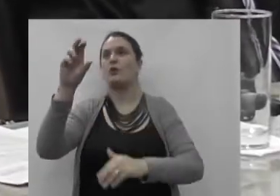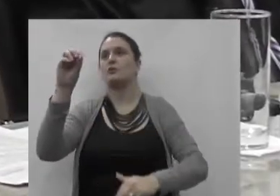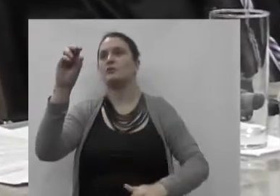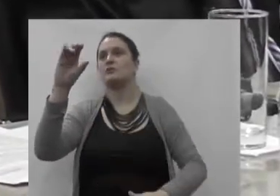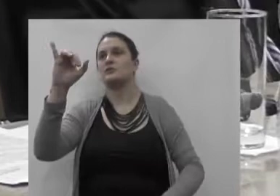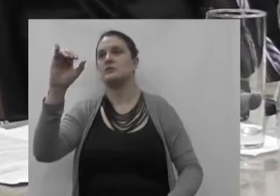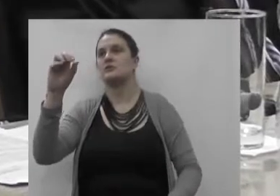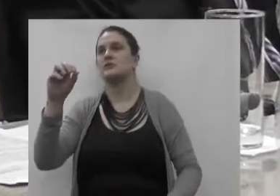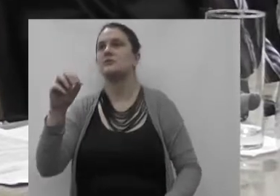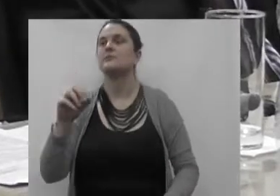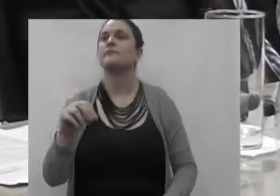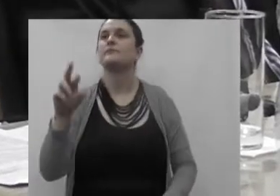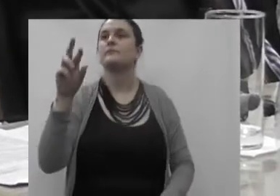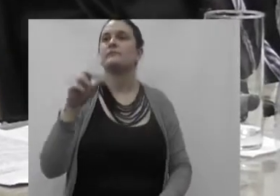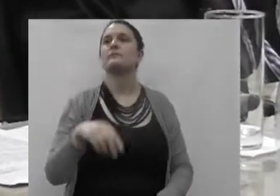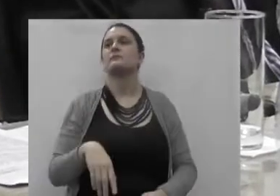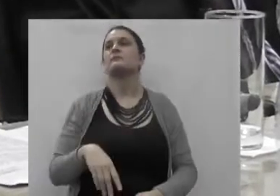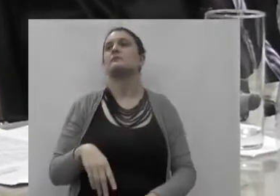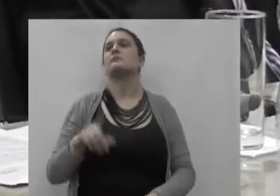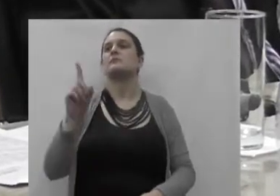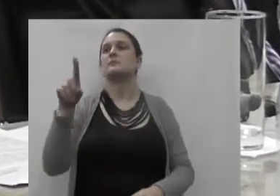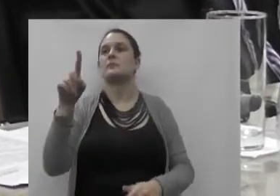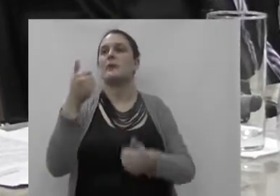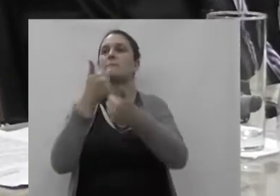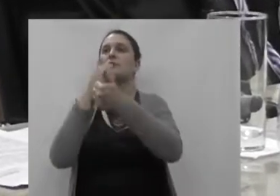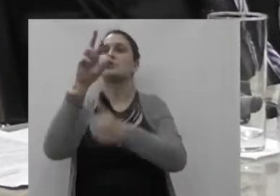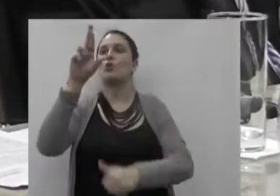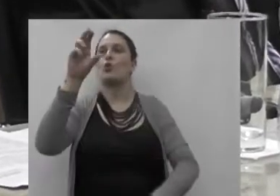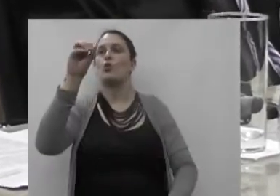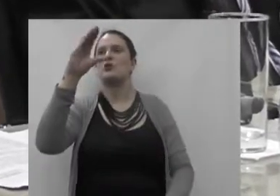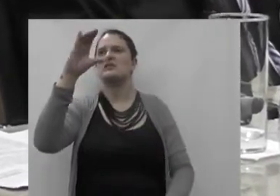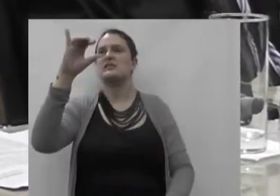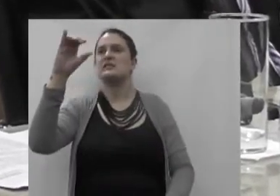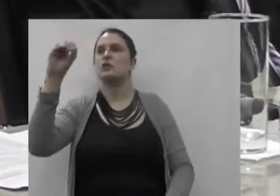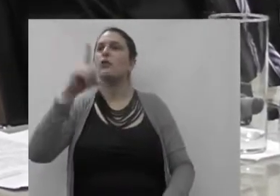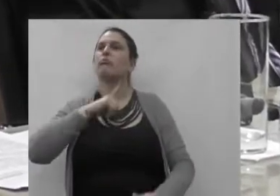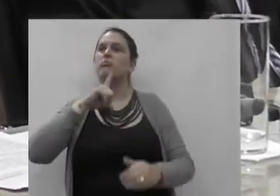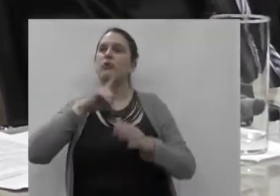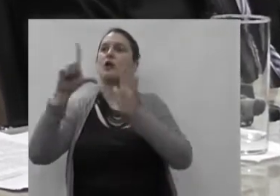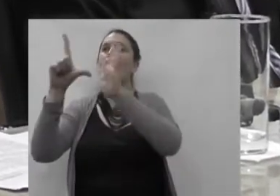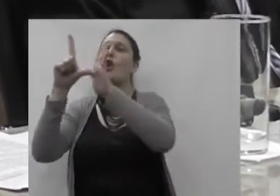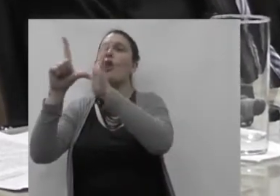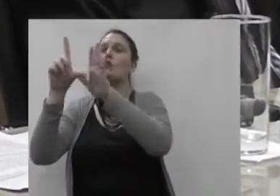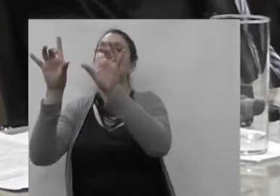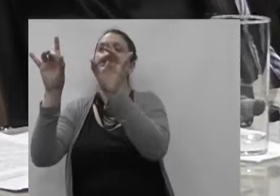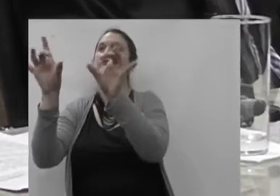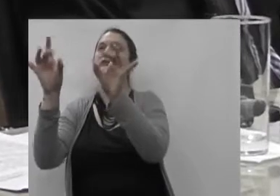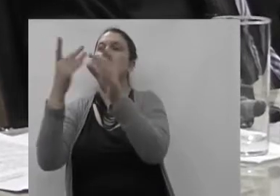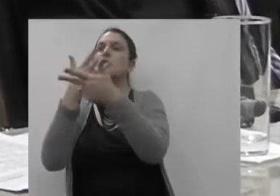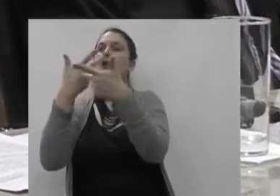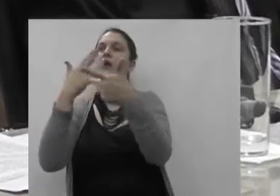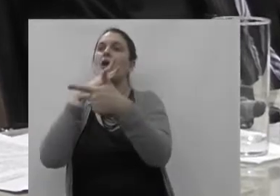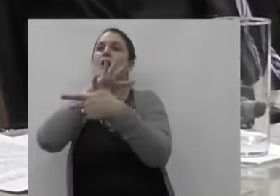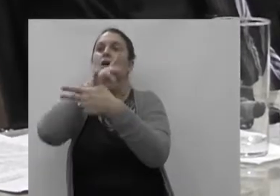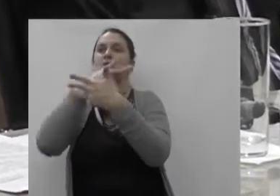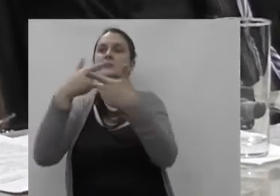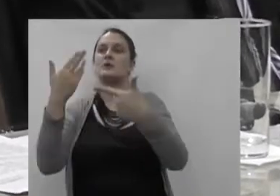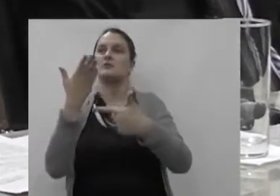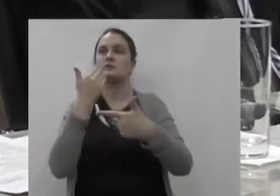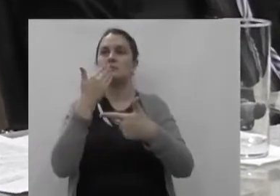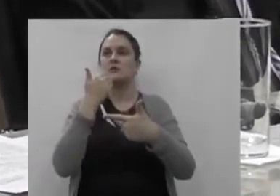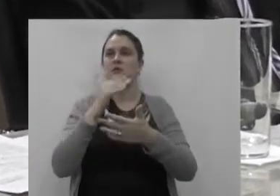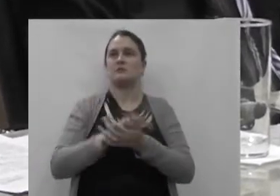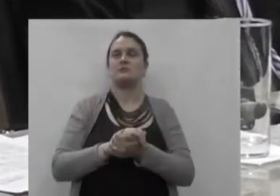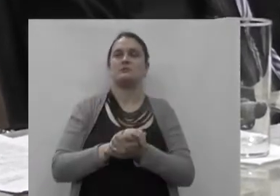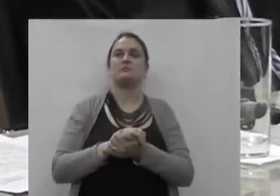requerimento. Tem que dar uma averiguada, não faz até muito tempo. Até recebi a resposta, né, falando que eles estavam estudando,